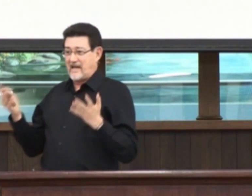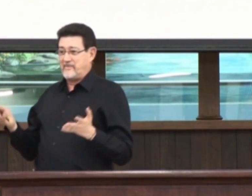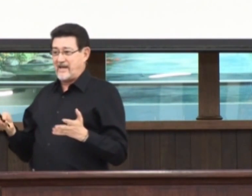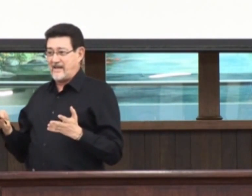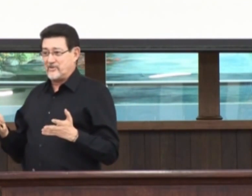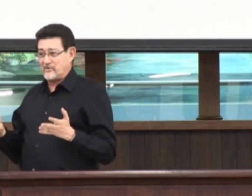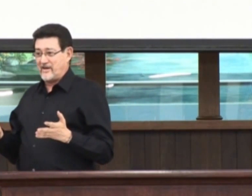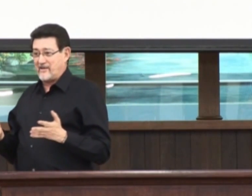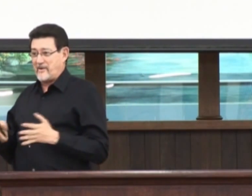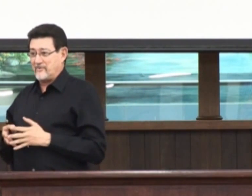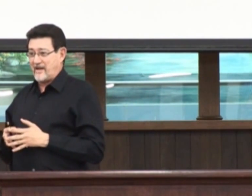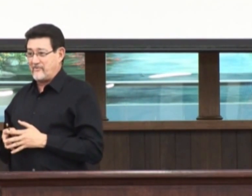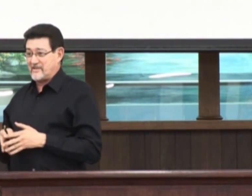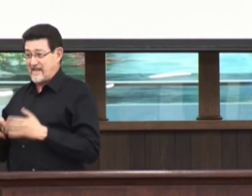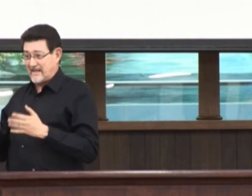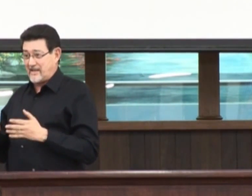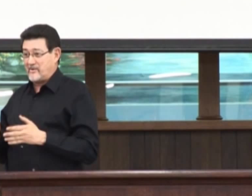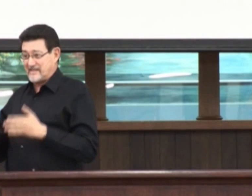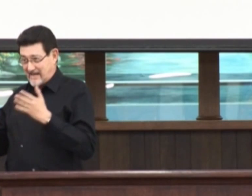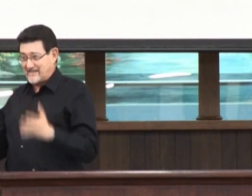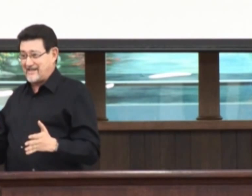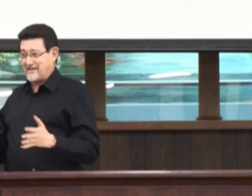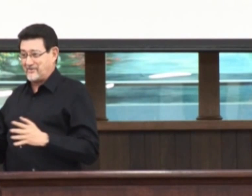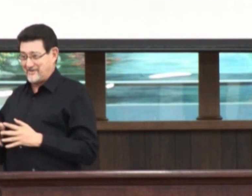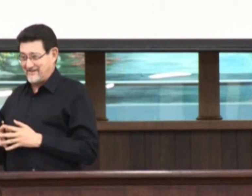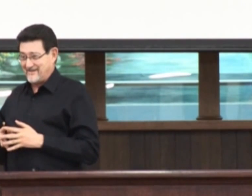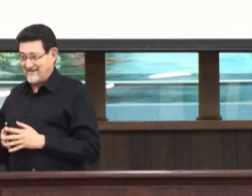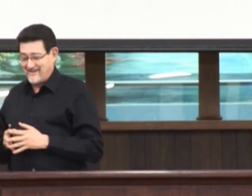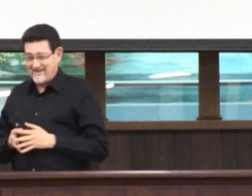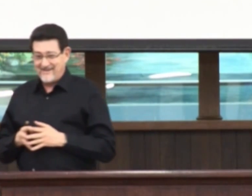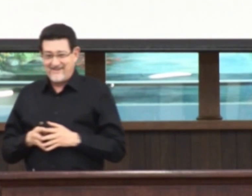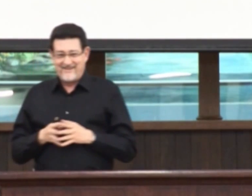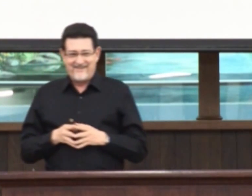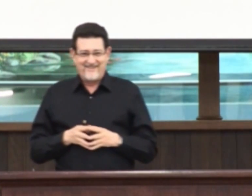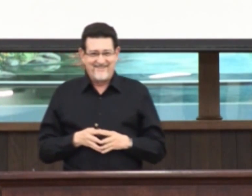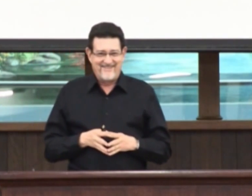Você sabe daquela história que perguntaram, você é ateu? Ele disse, graças a Deus.